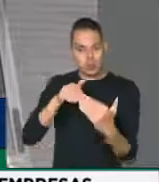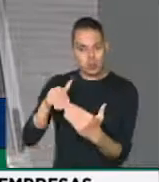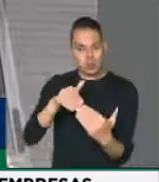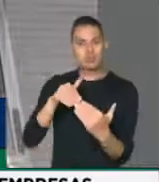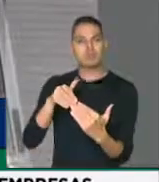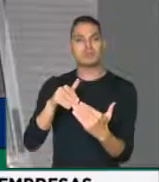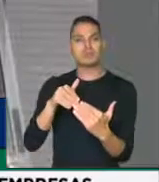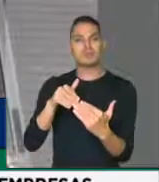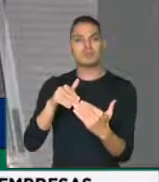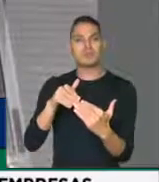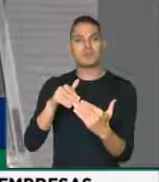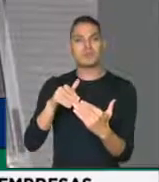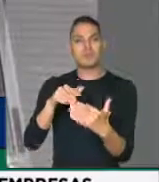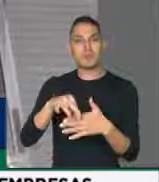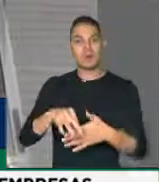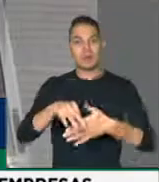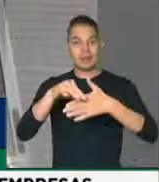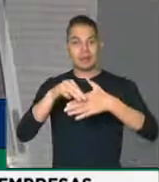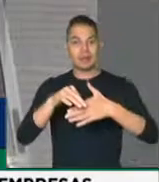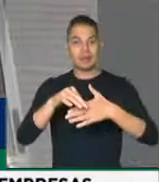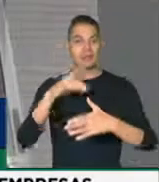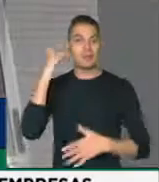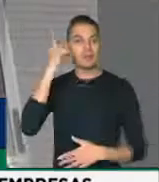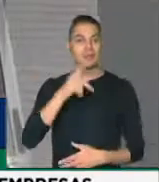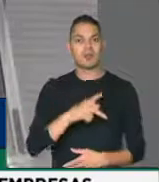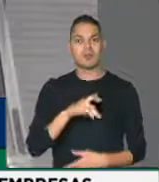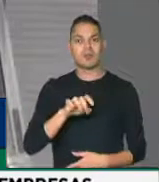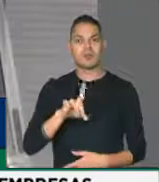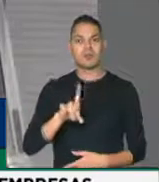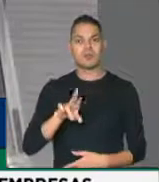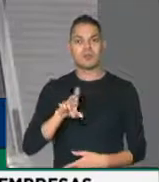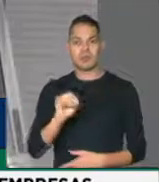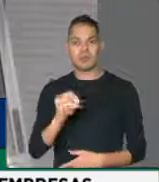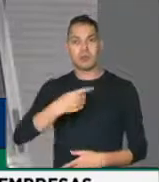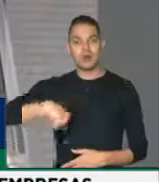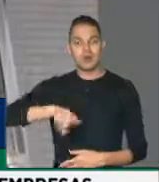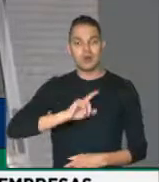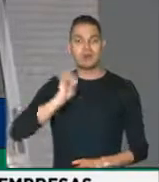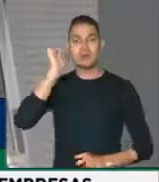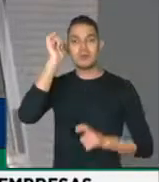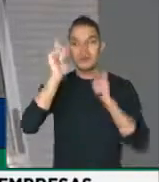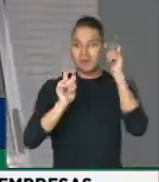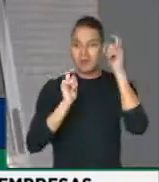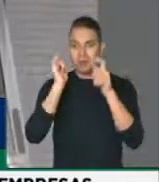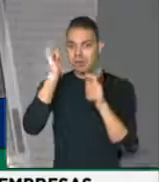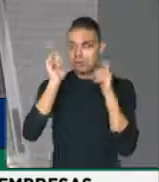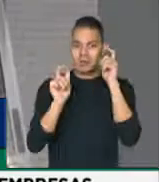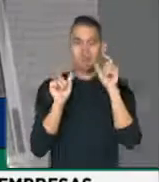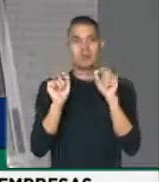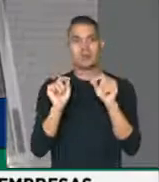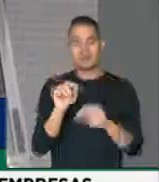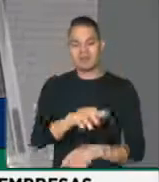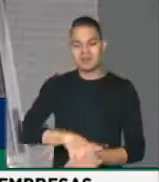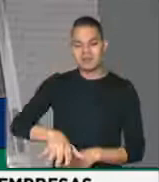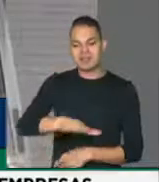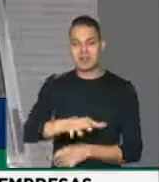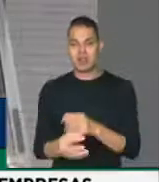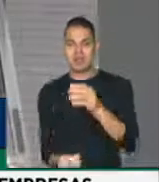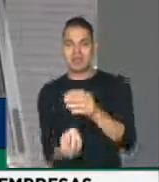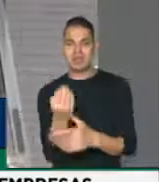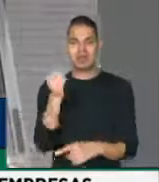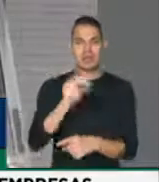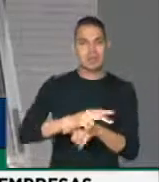com a liderança do deputado Pedro, temos uma preocupação muito grande com esse que é o setor que gera